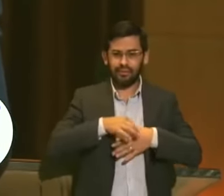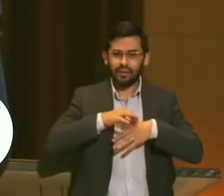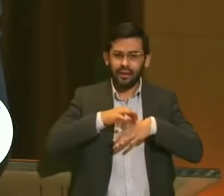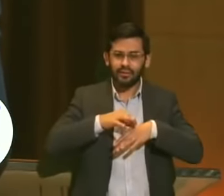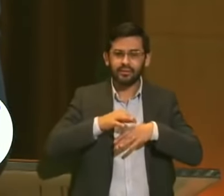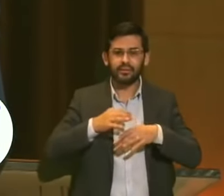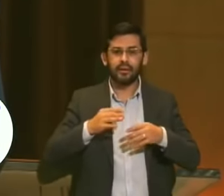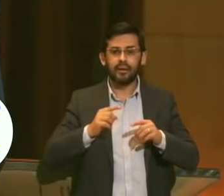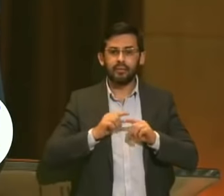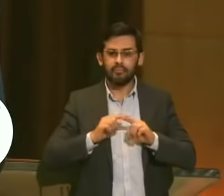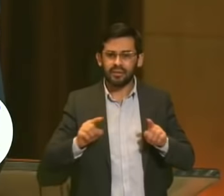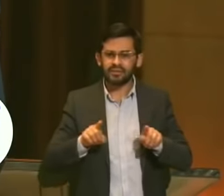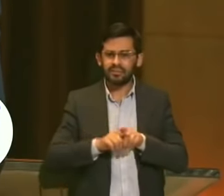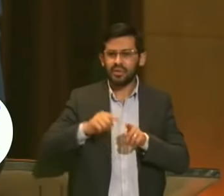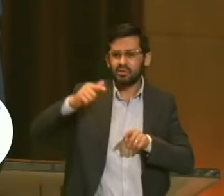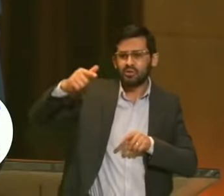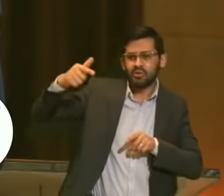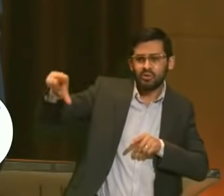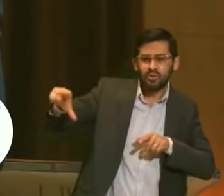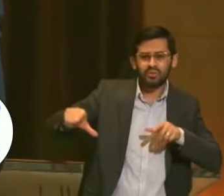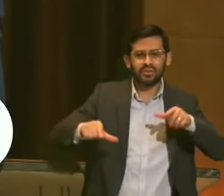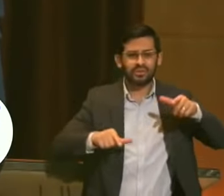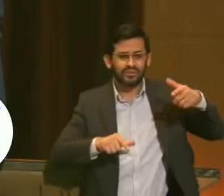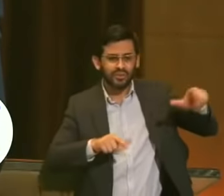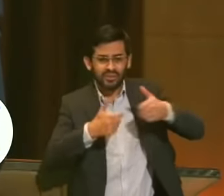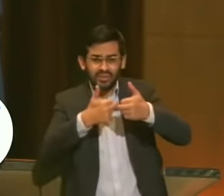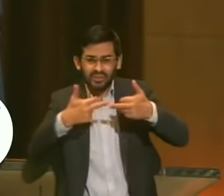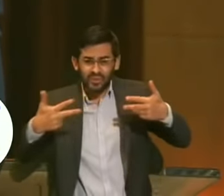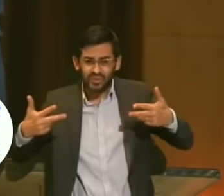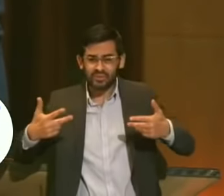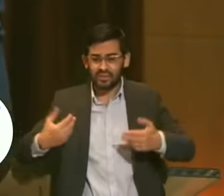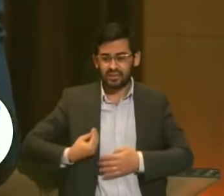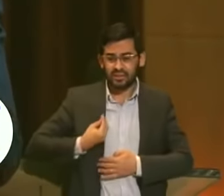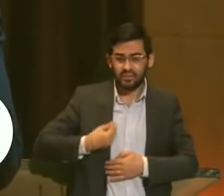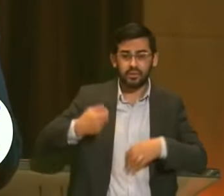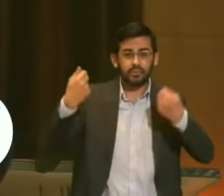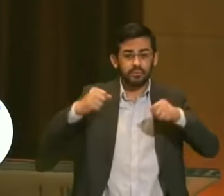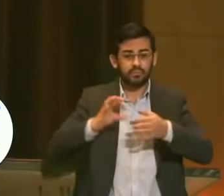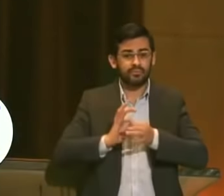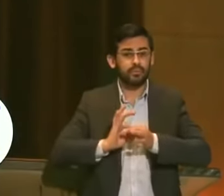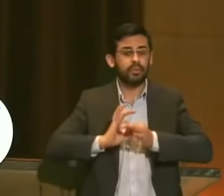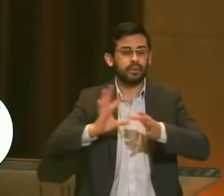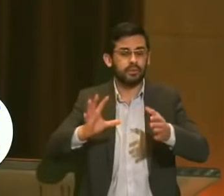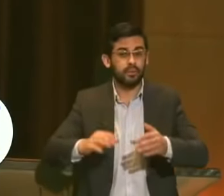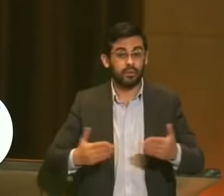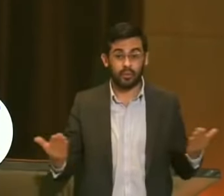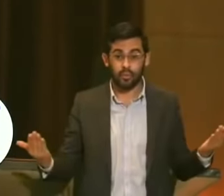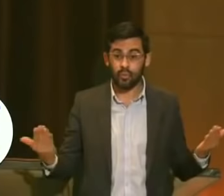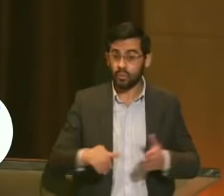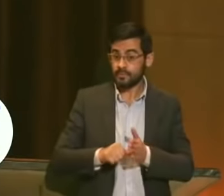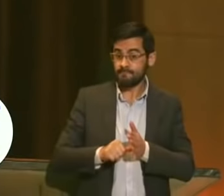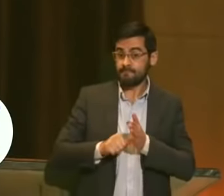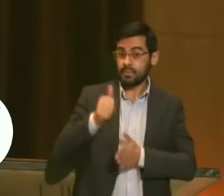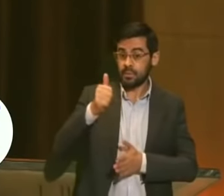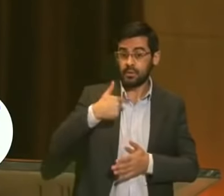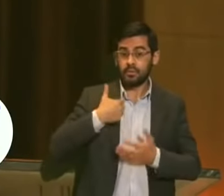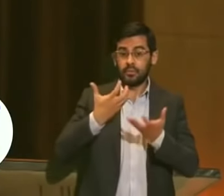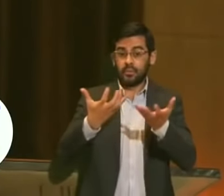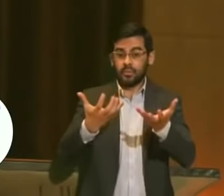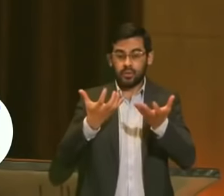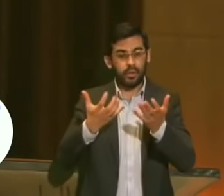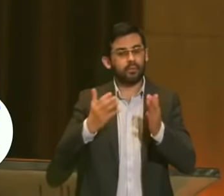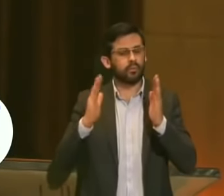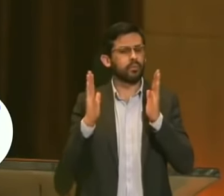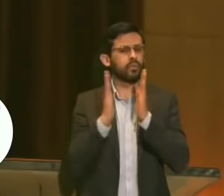Mas não só nessa área, queridos, tem tantas áreas da vida que a gente precisa de libertação. Então hoje é o primeiro passo, eu quero orar para que